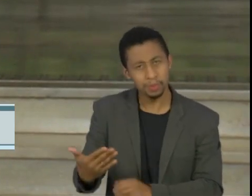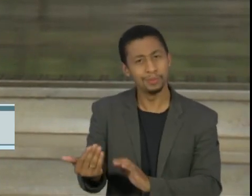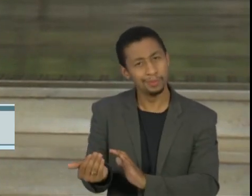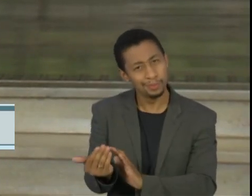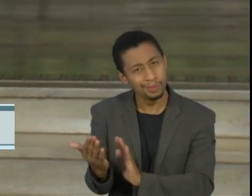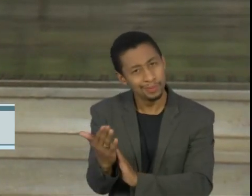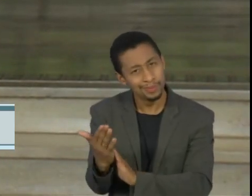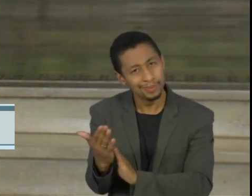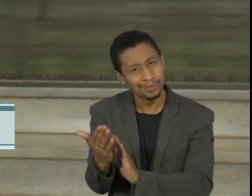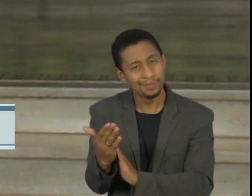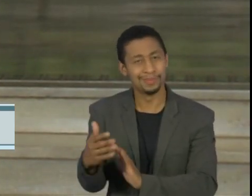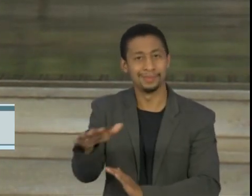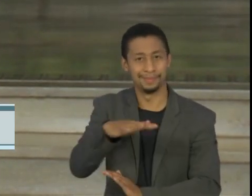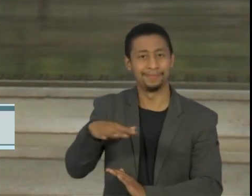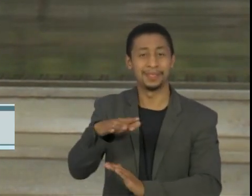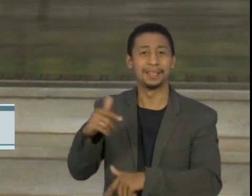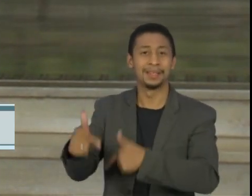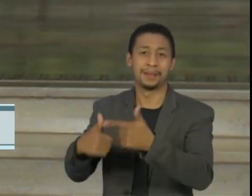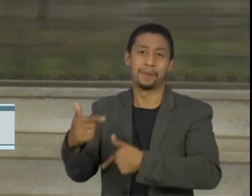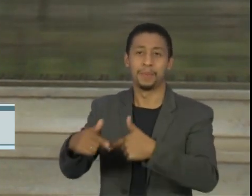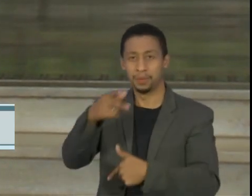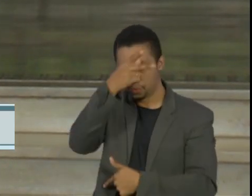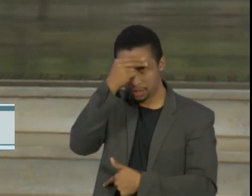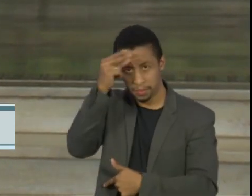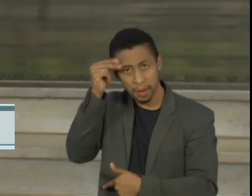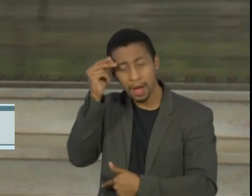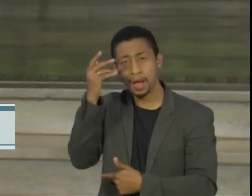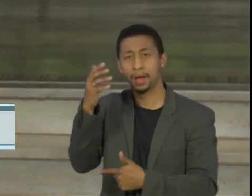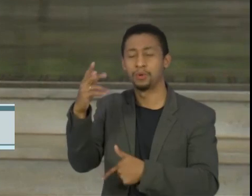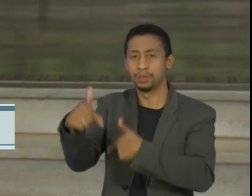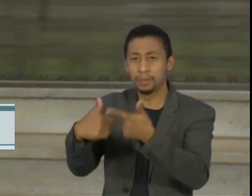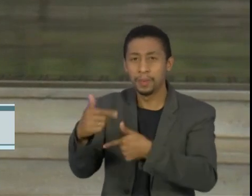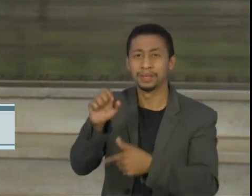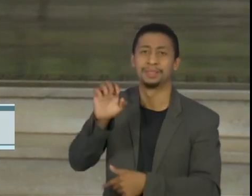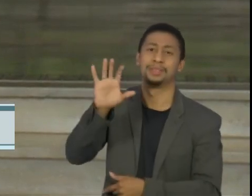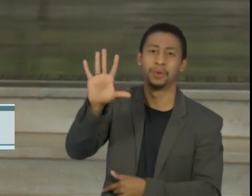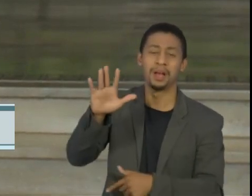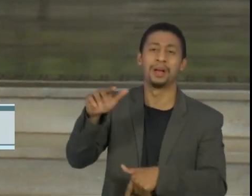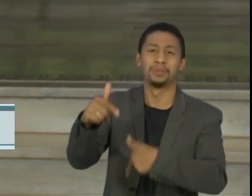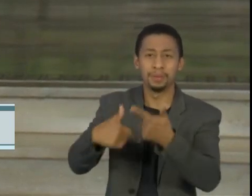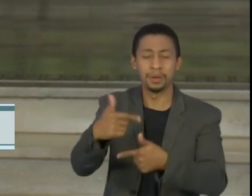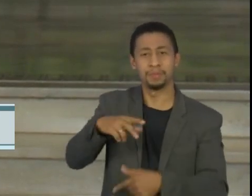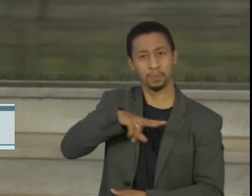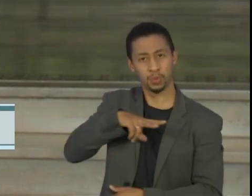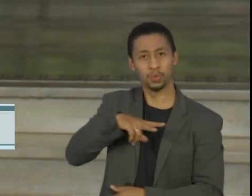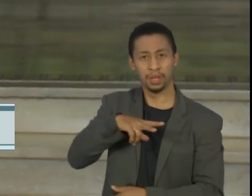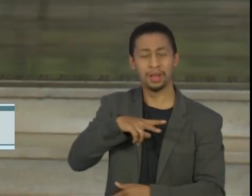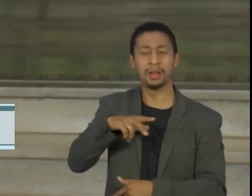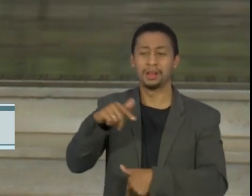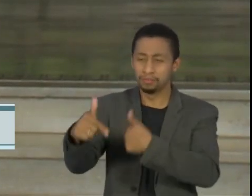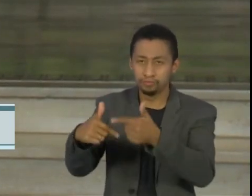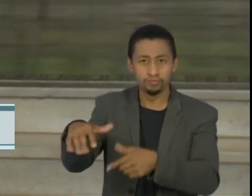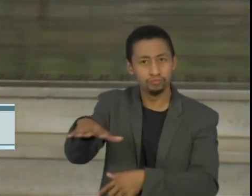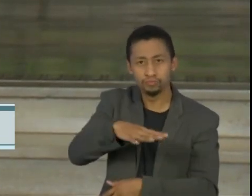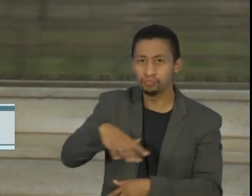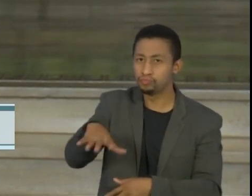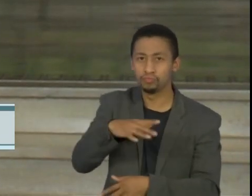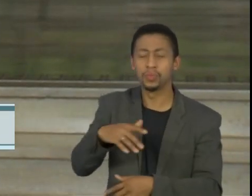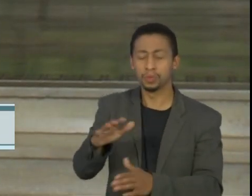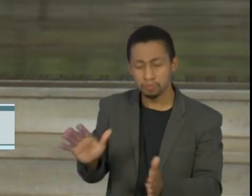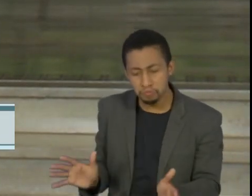os que atuam no setor público municipal, setor público estadual e no setor privado também. Esses têm sido os nossos